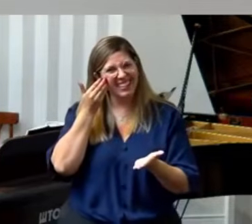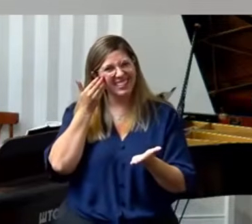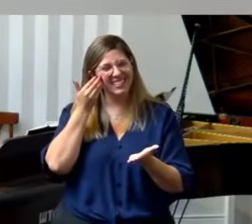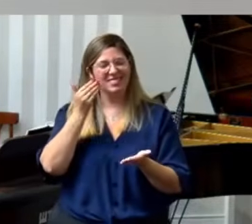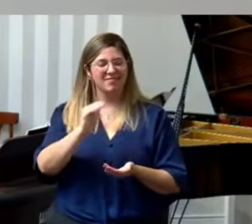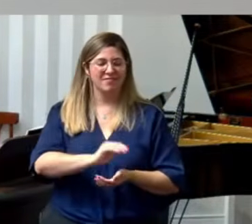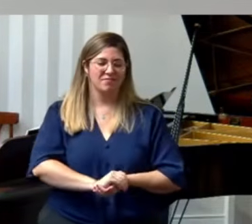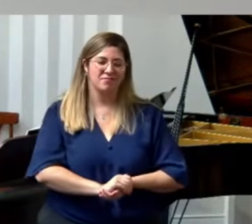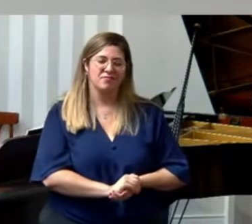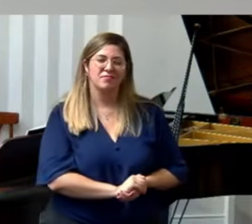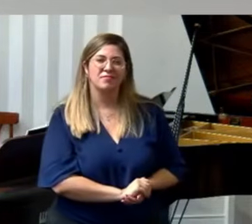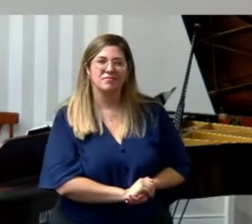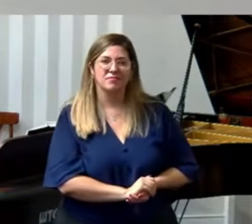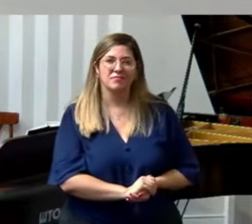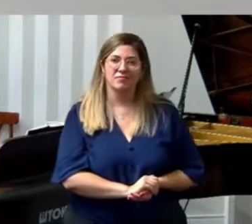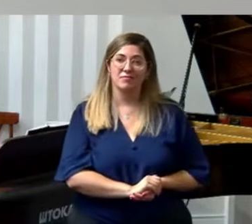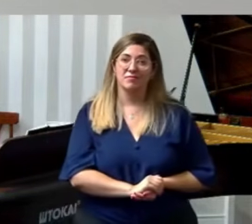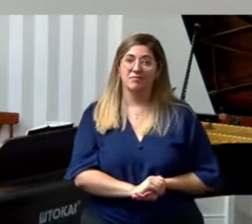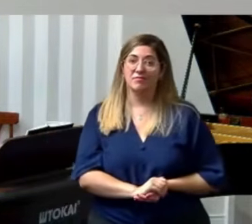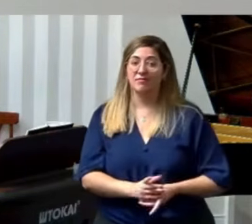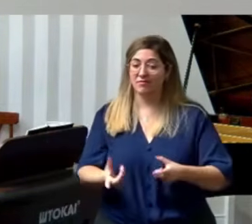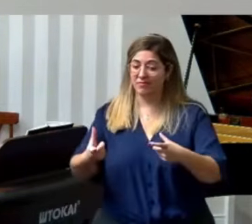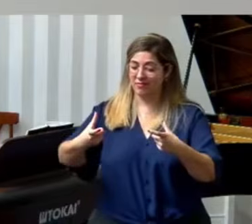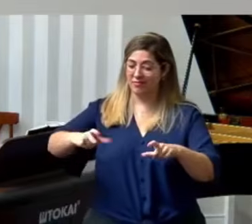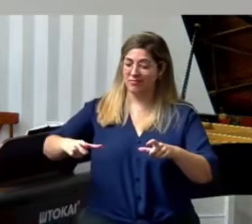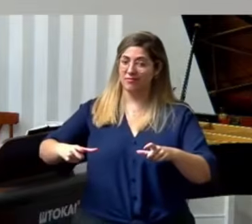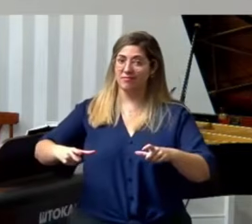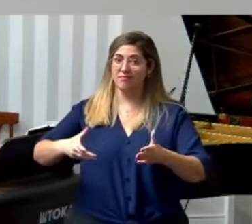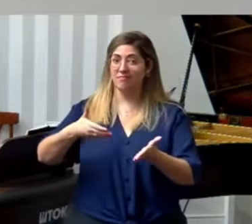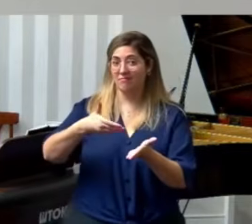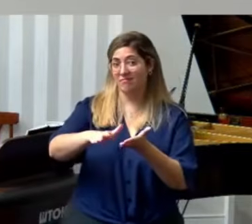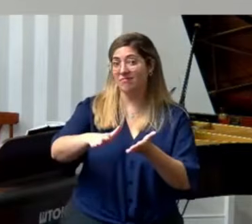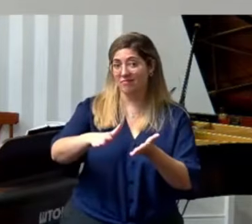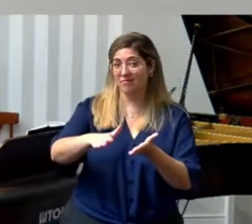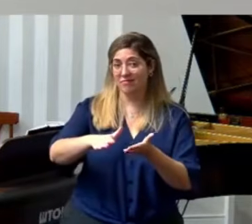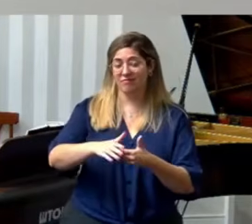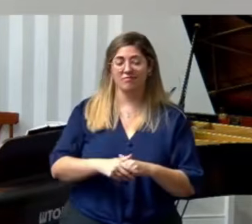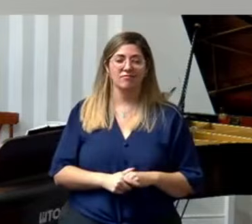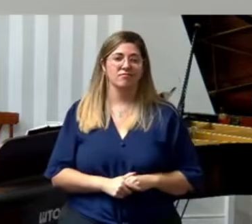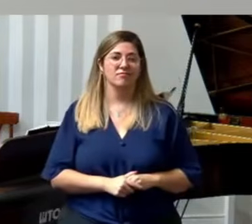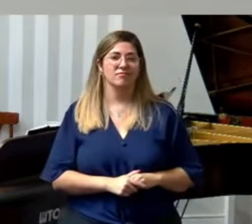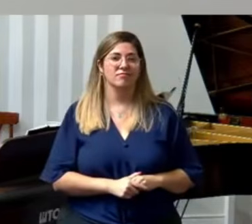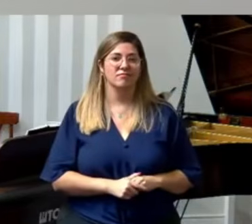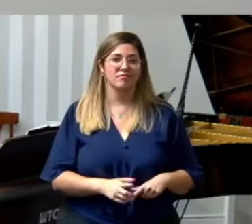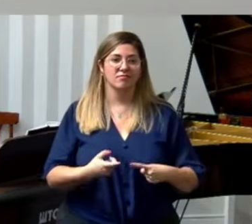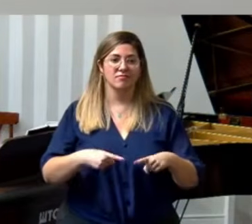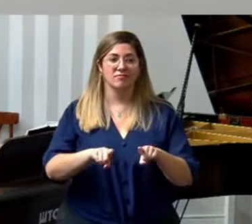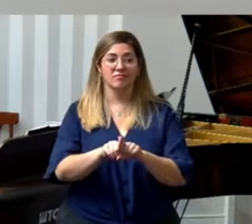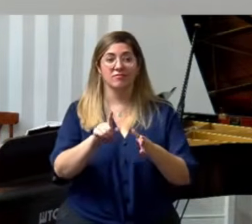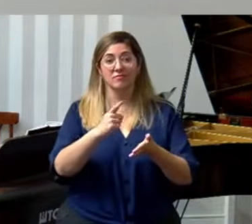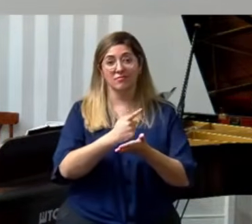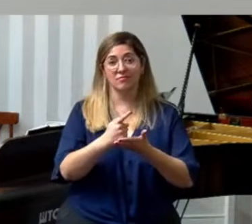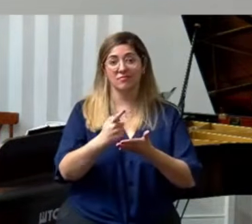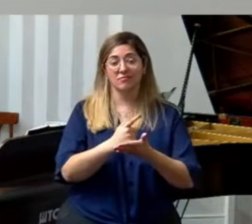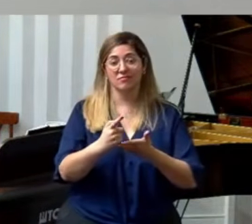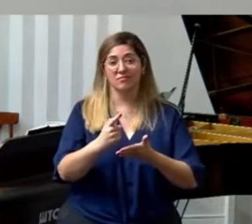expulso. Essa terra tem que ser a terra fora do jardim. Lá em Gênesis capítulo 5, Lameque, ao dar nome